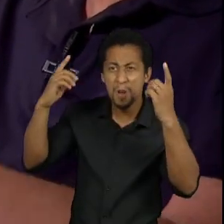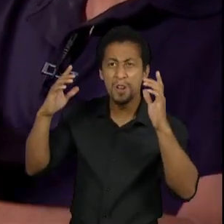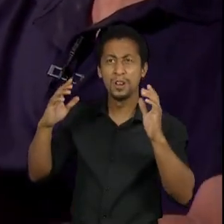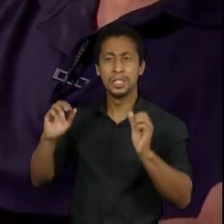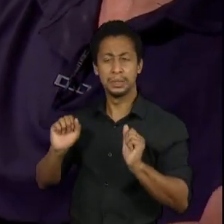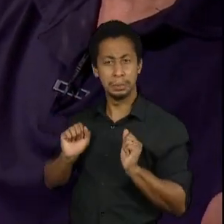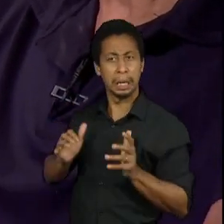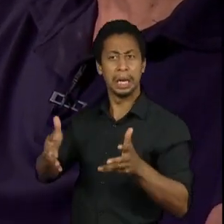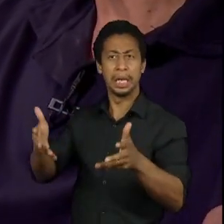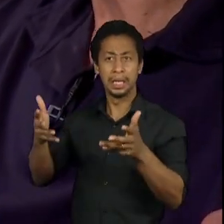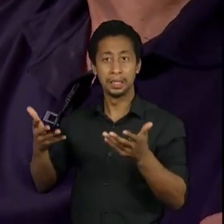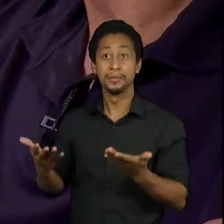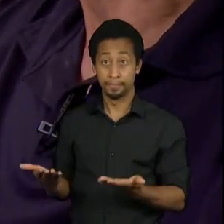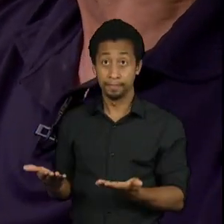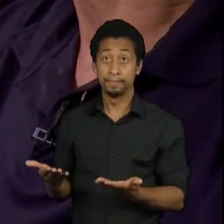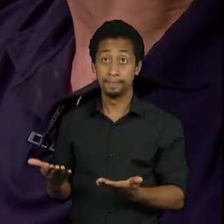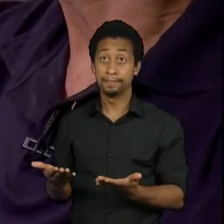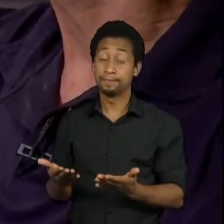E